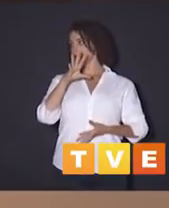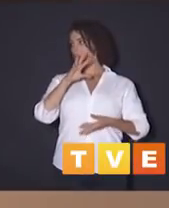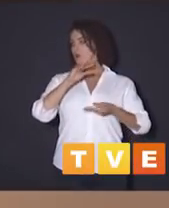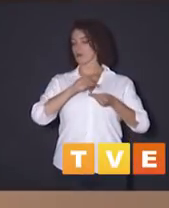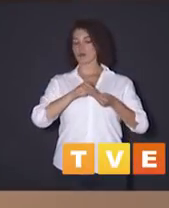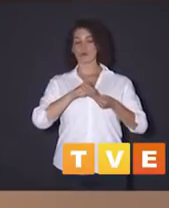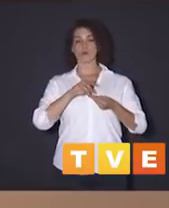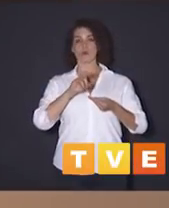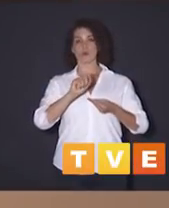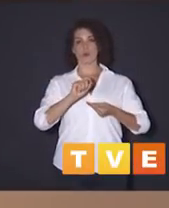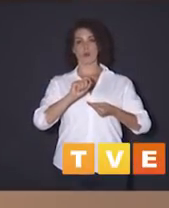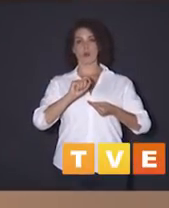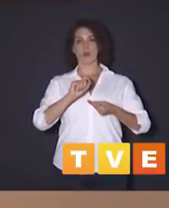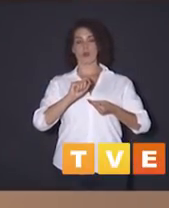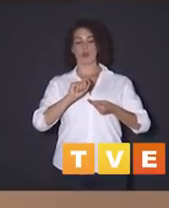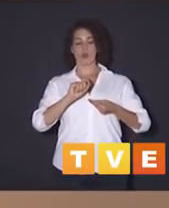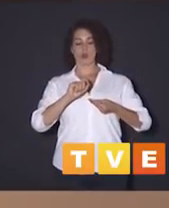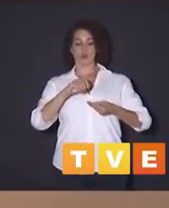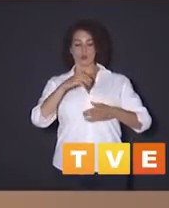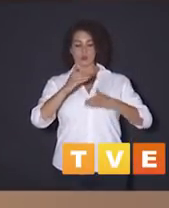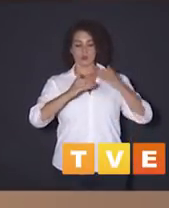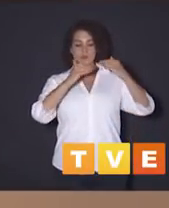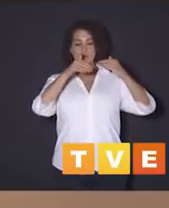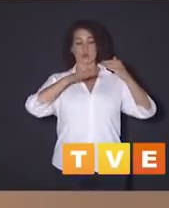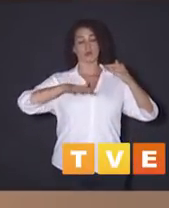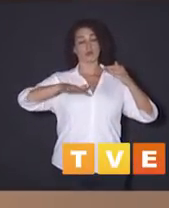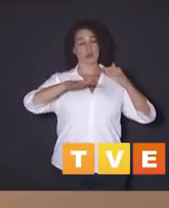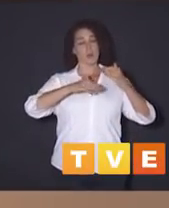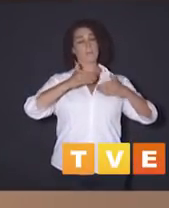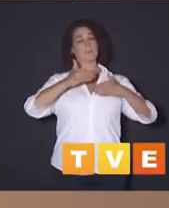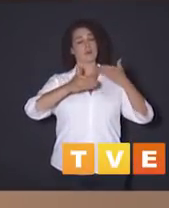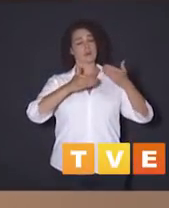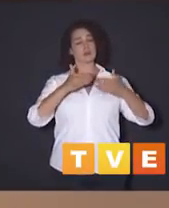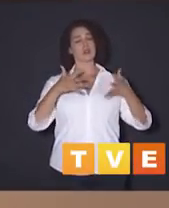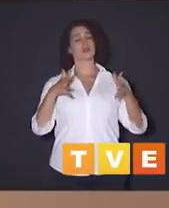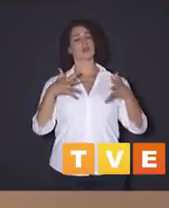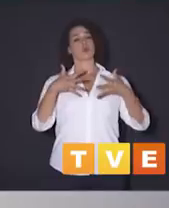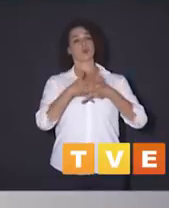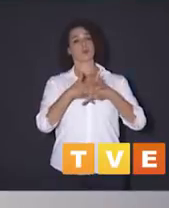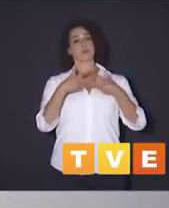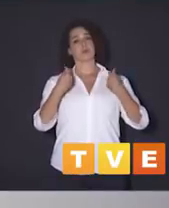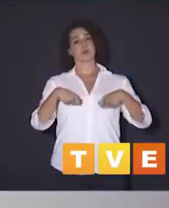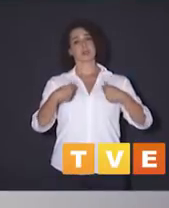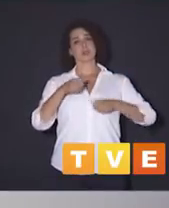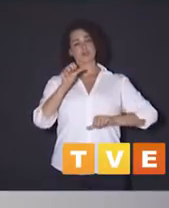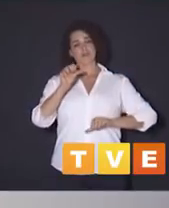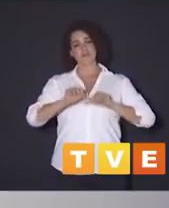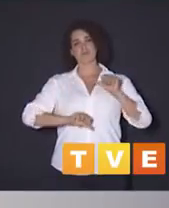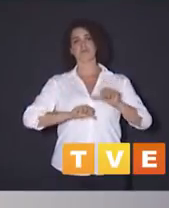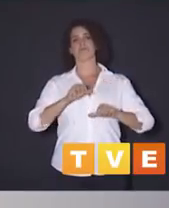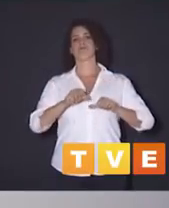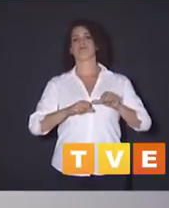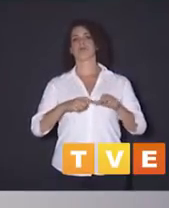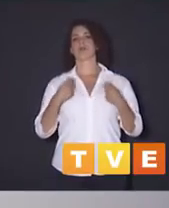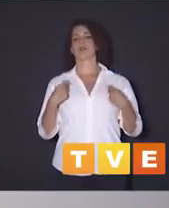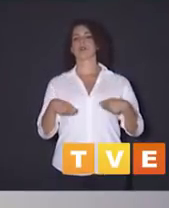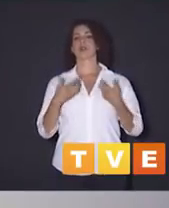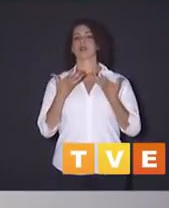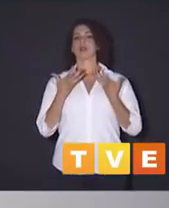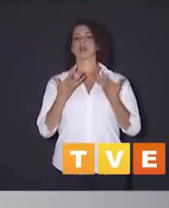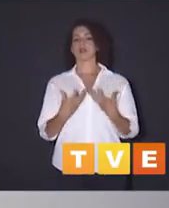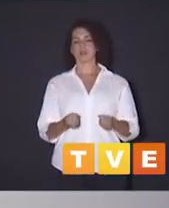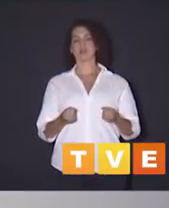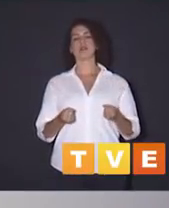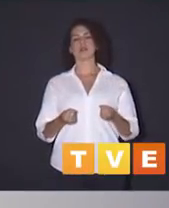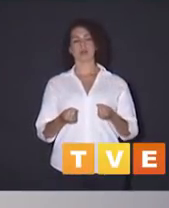construção de ouvir e territorial é um processo de alta complexidade que implica em mudança que temos que aceitar o desafio